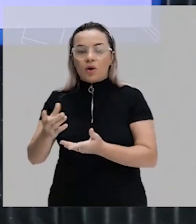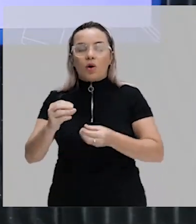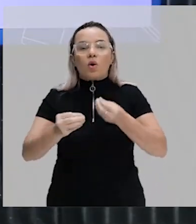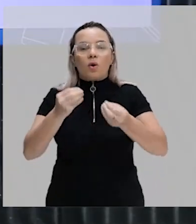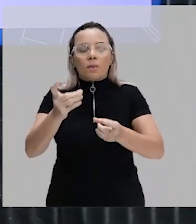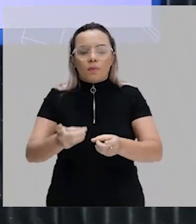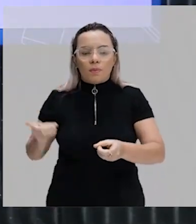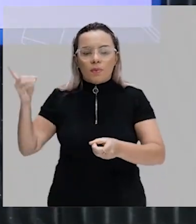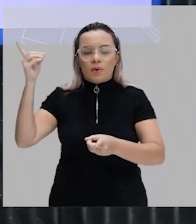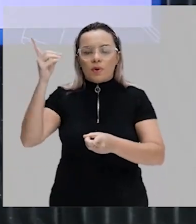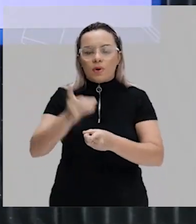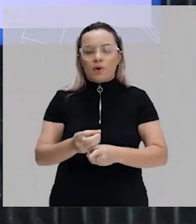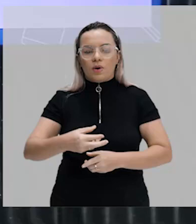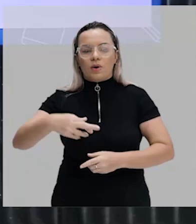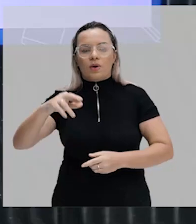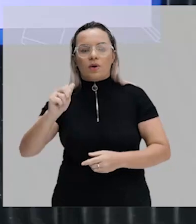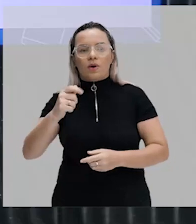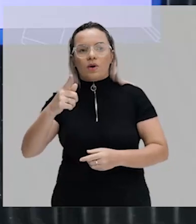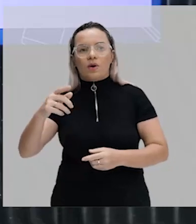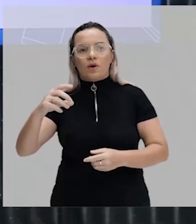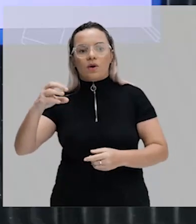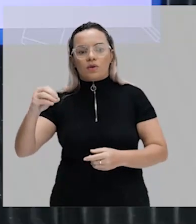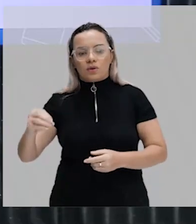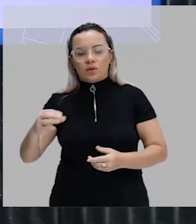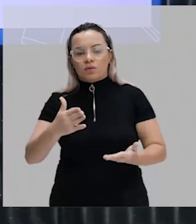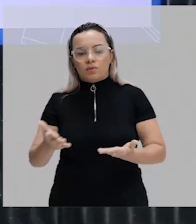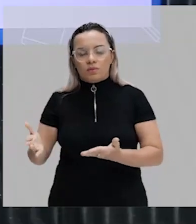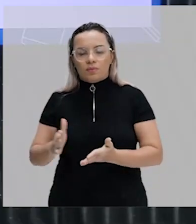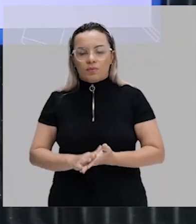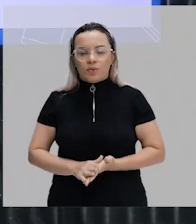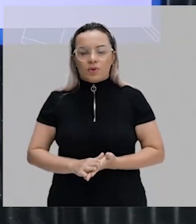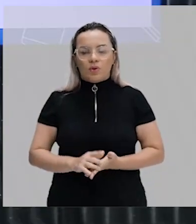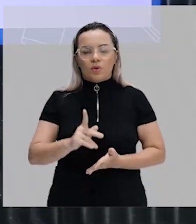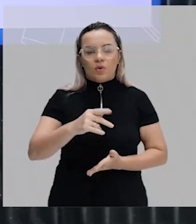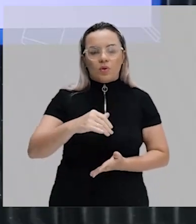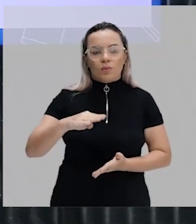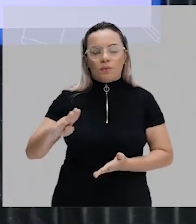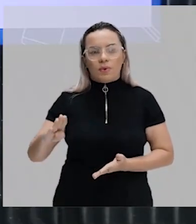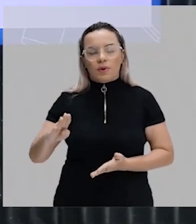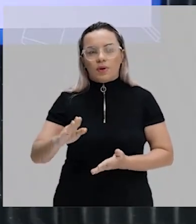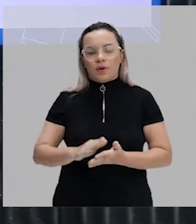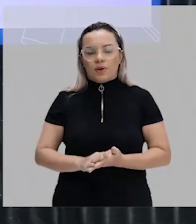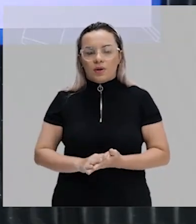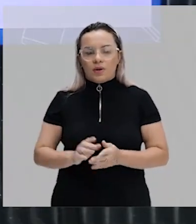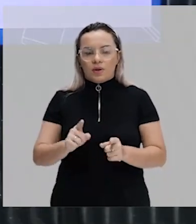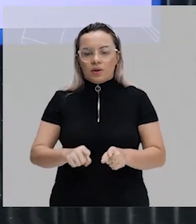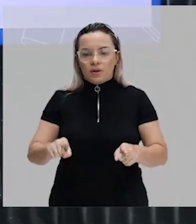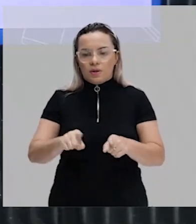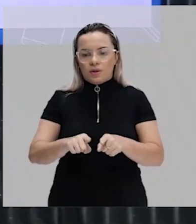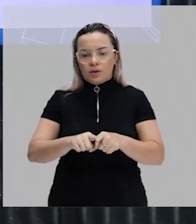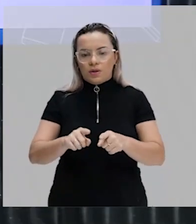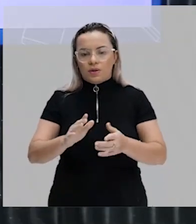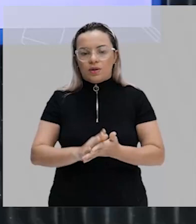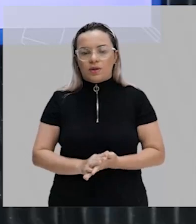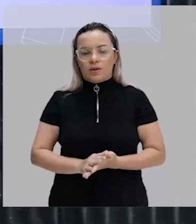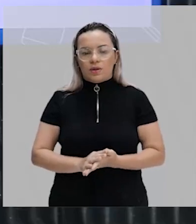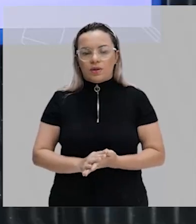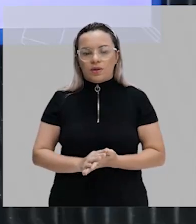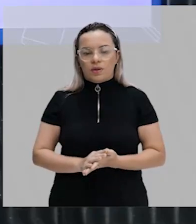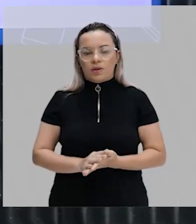encontro ela? Razão entre o PIB e o PEA, tá? PIB, Produto